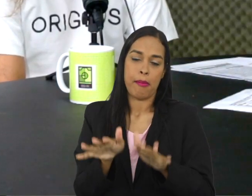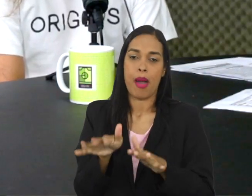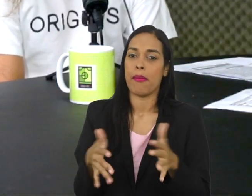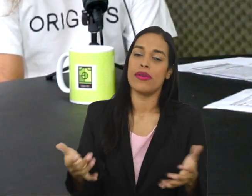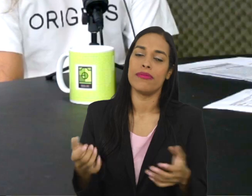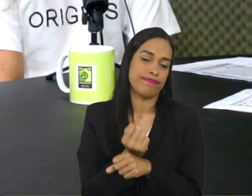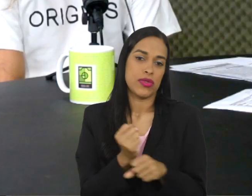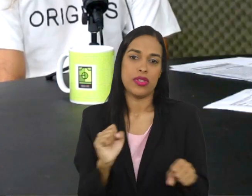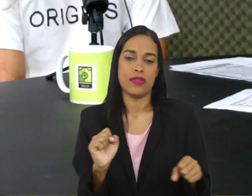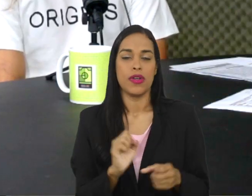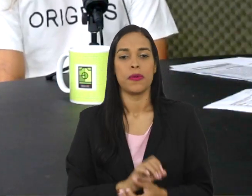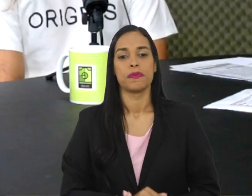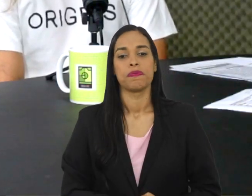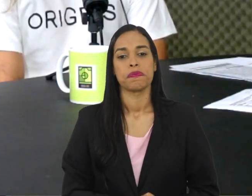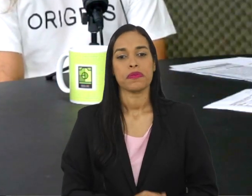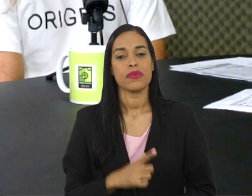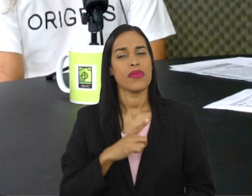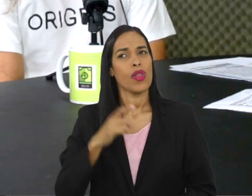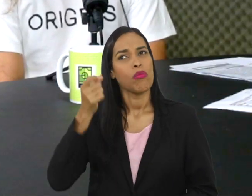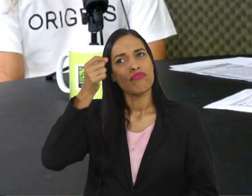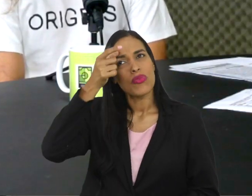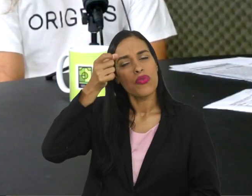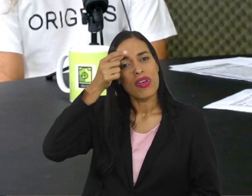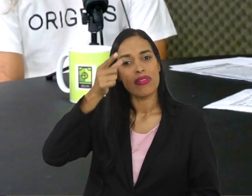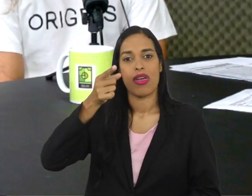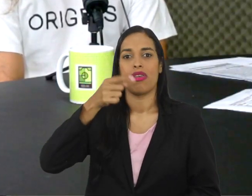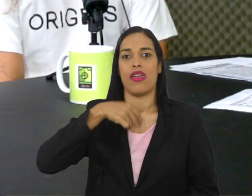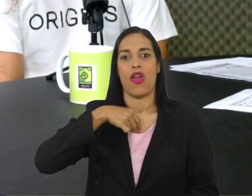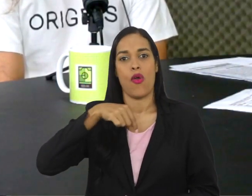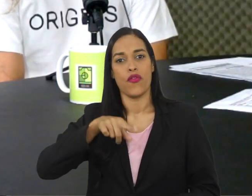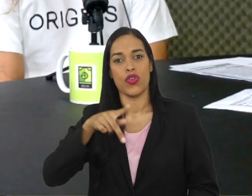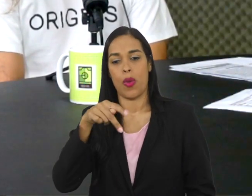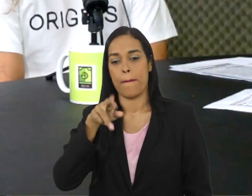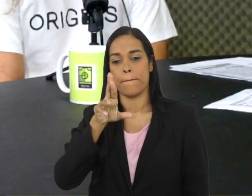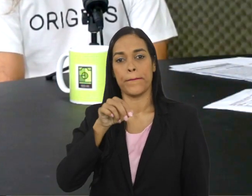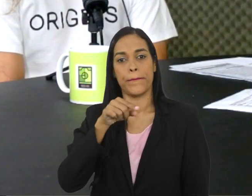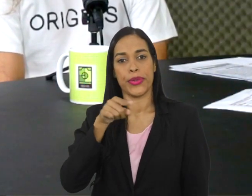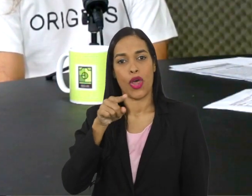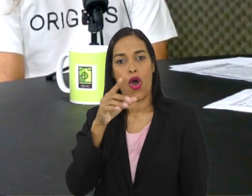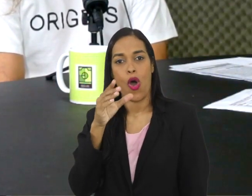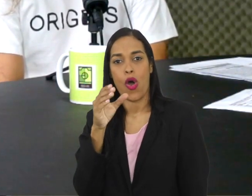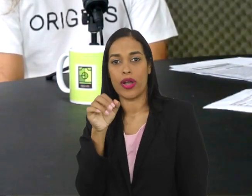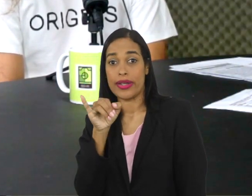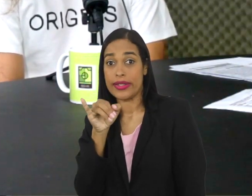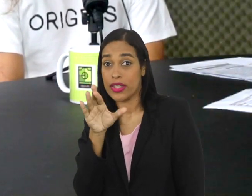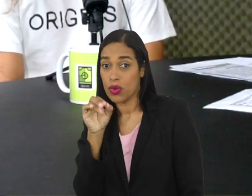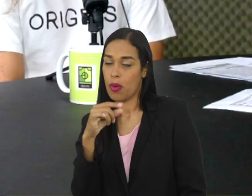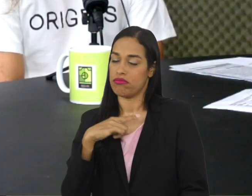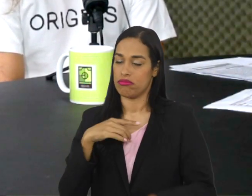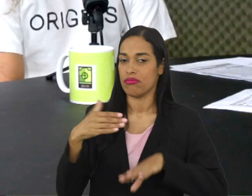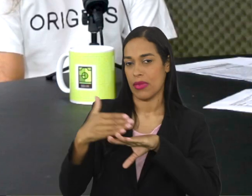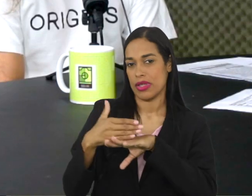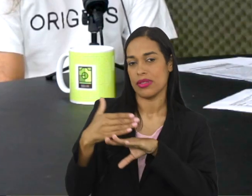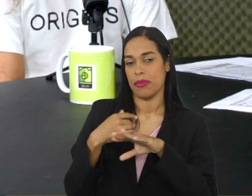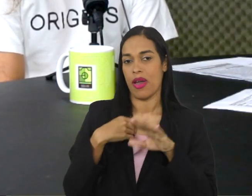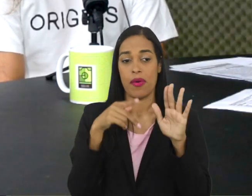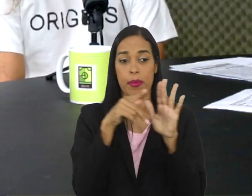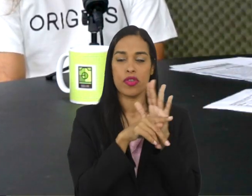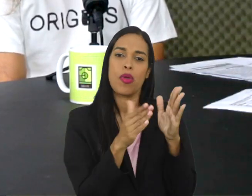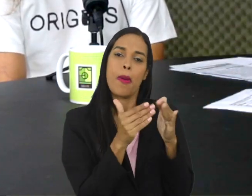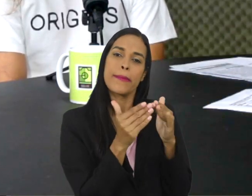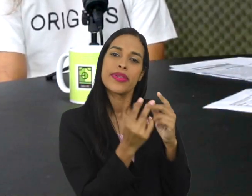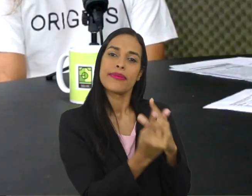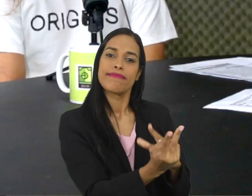Daí eu tive uma ideia de ir lá no Procrio, o projeto que eu fazia parte,